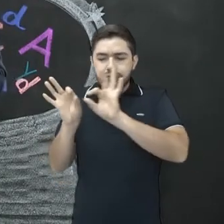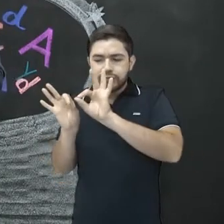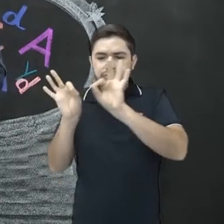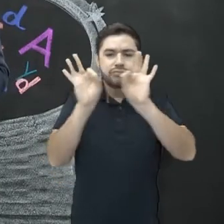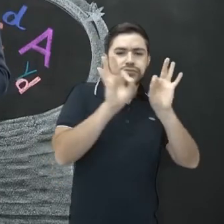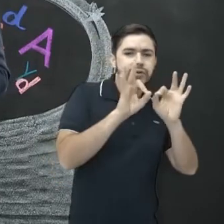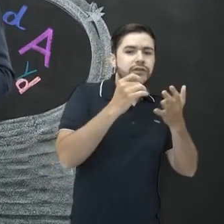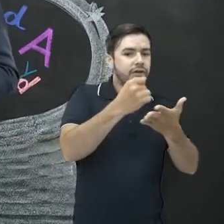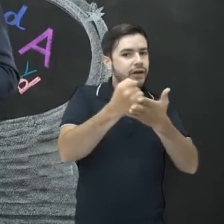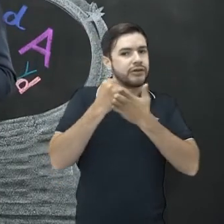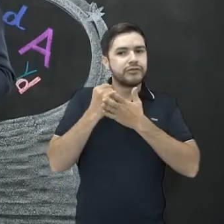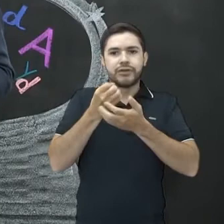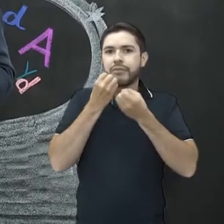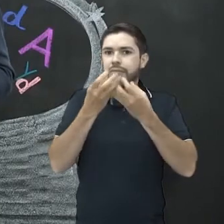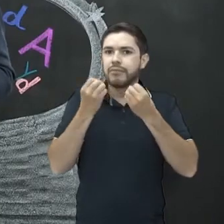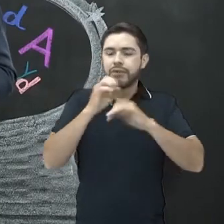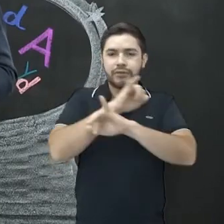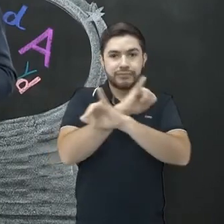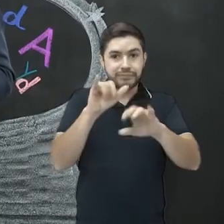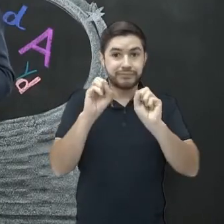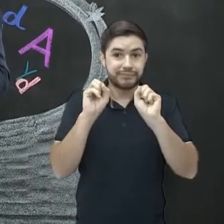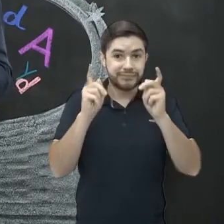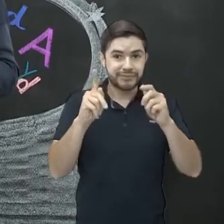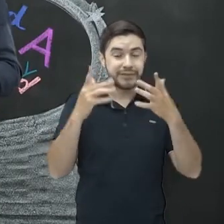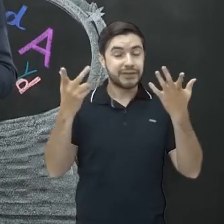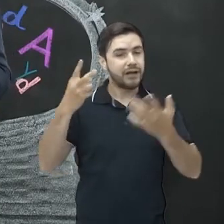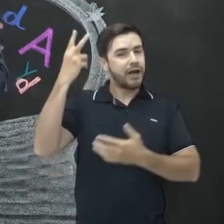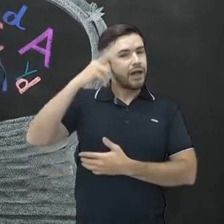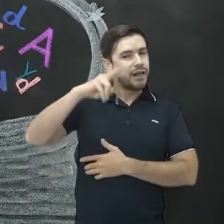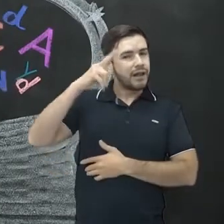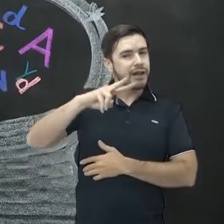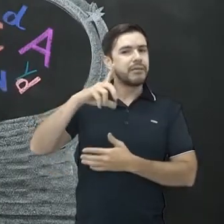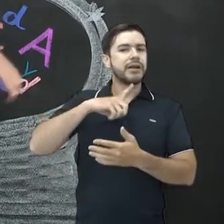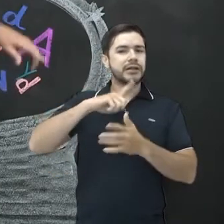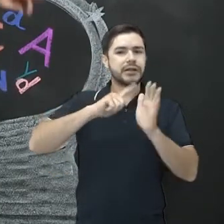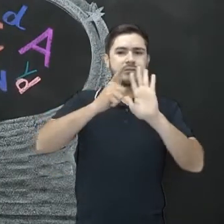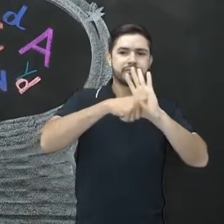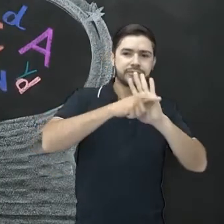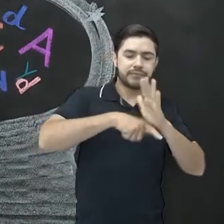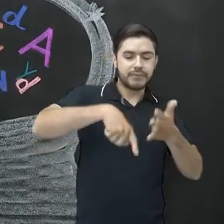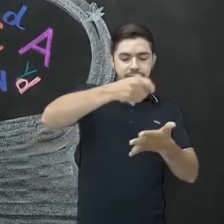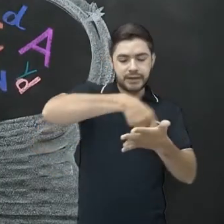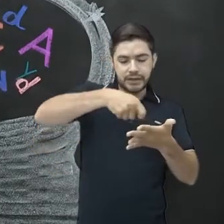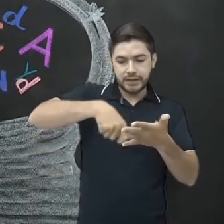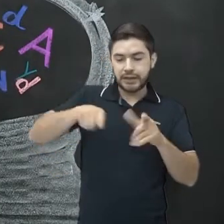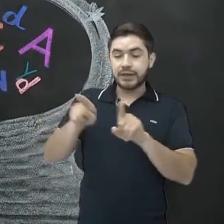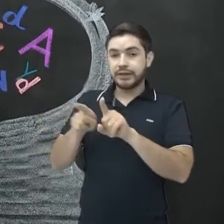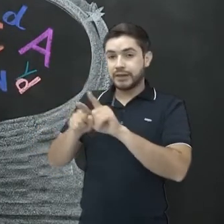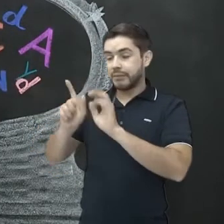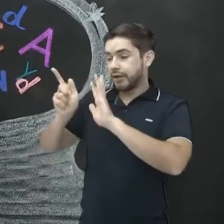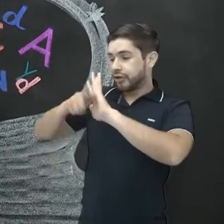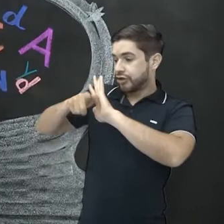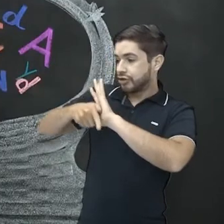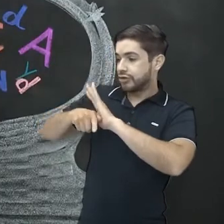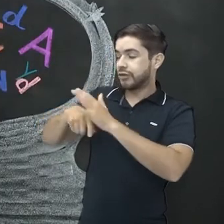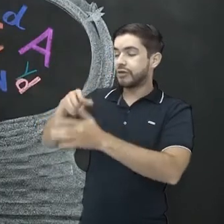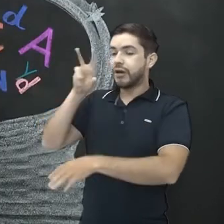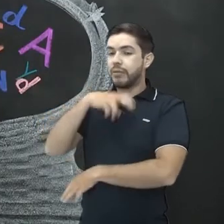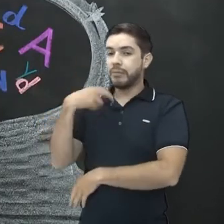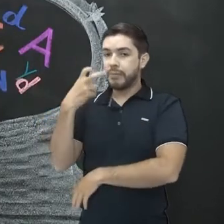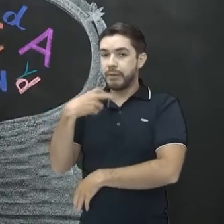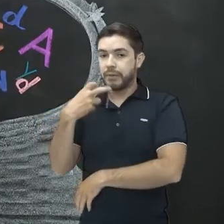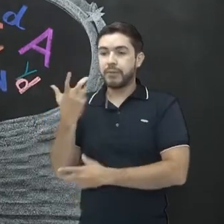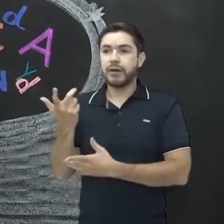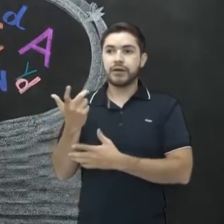vão te auxiliar muito na transmissão da mensagem, ok? Então lembra disso, hein? A gente tem gêneros escritos e gêneros orais. Não dê